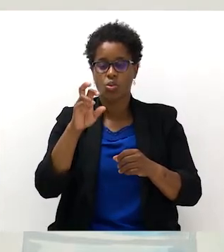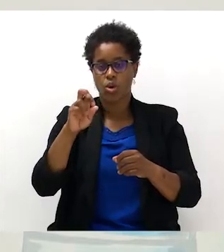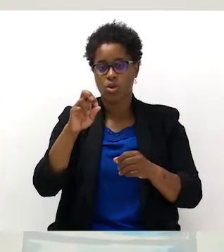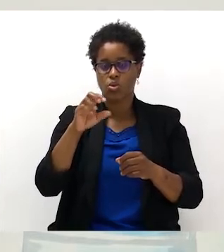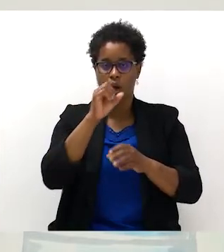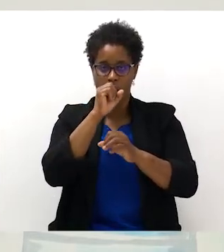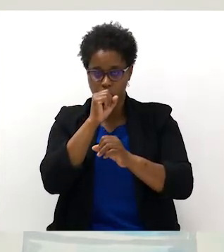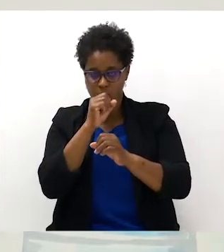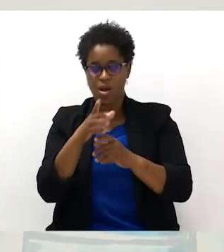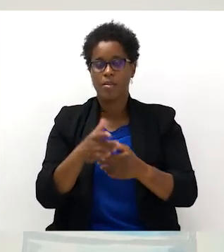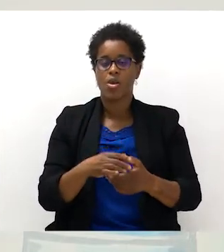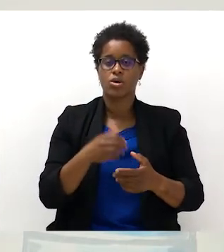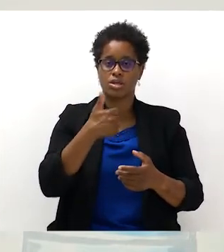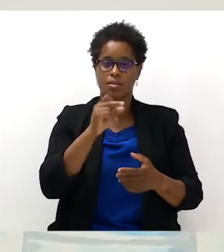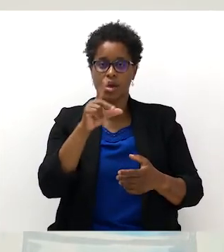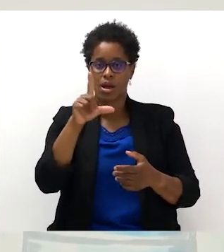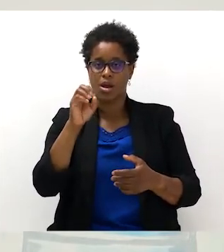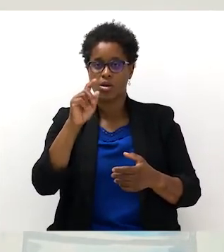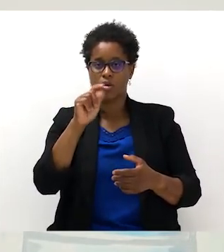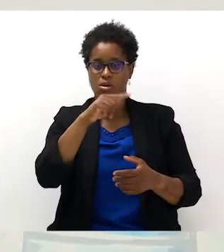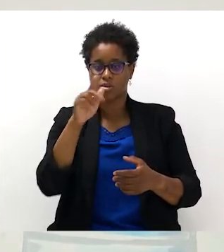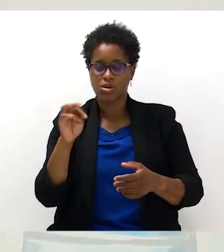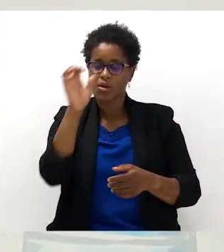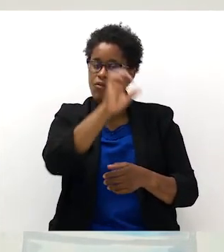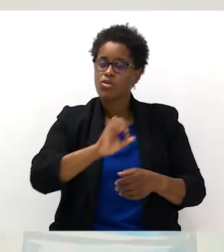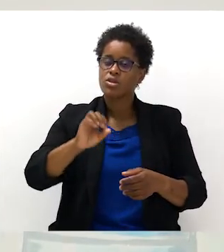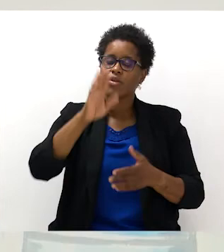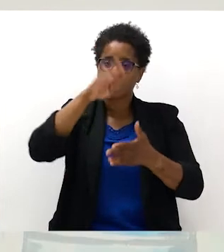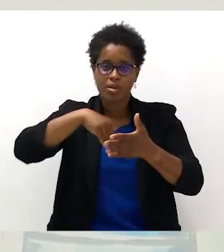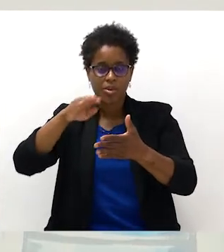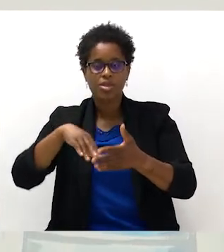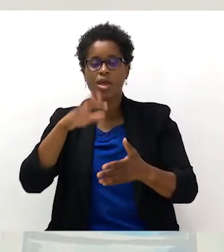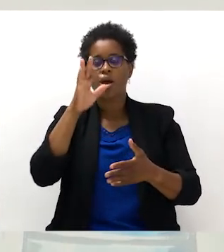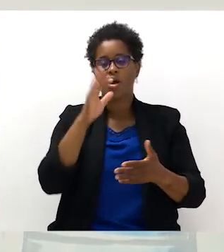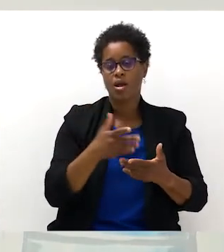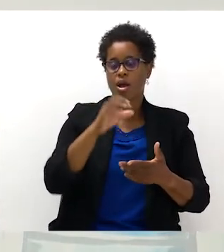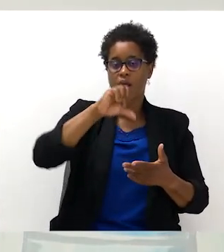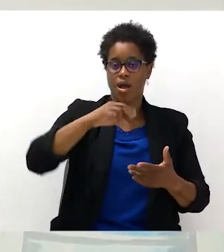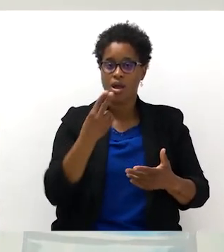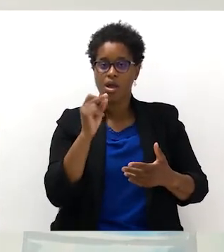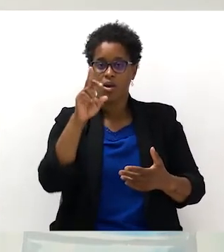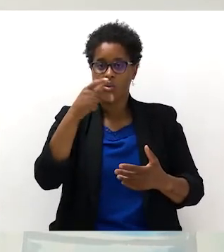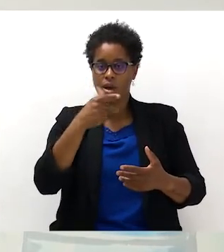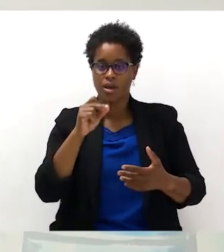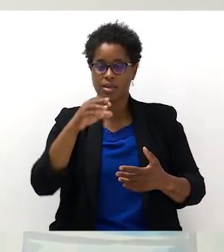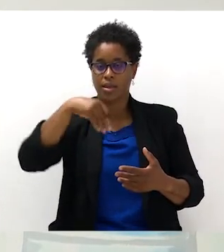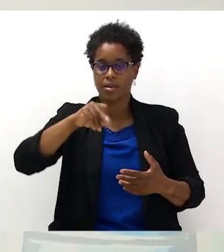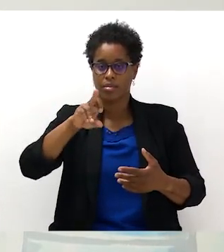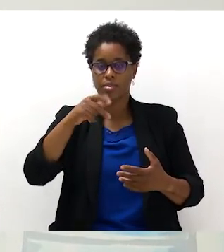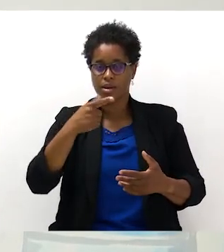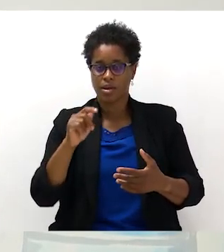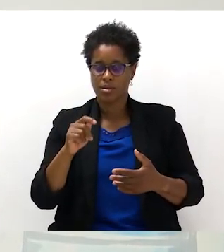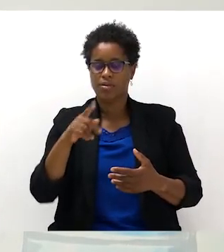8 balões. E vocês vão pintar a quarta parte. Vamos recordar, para pintar a quarta